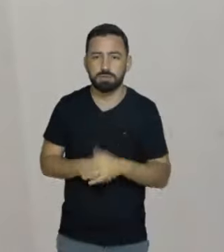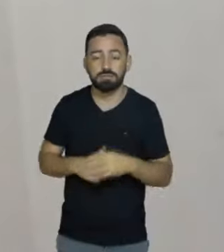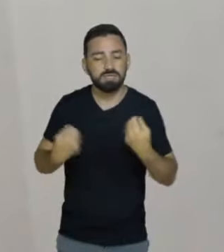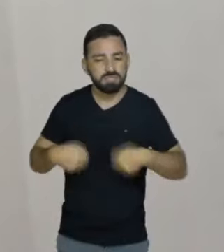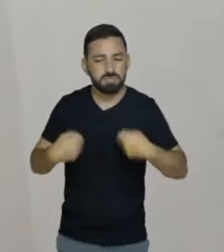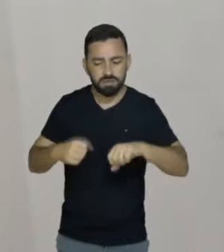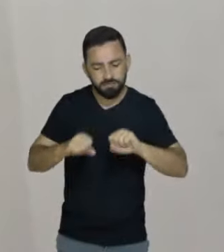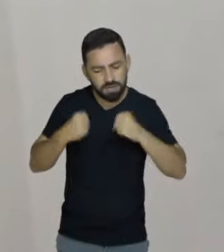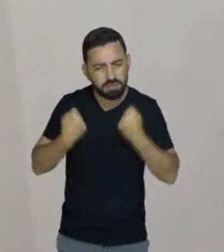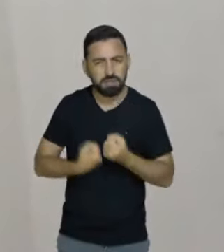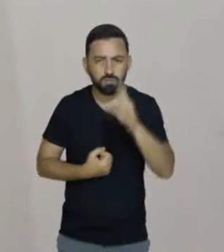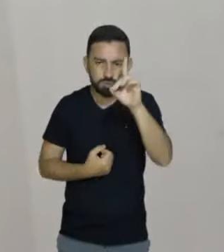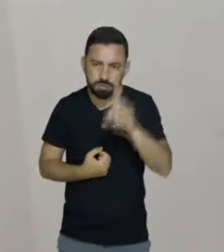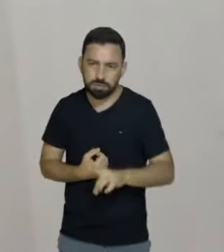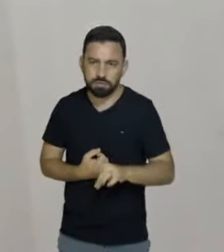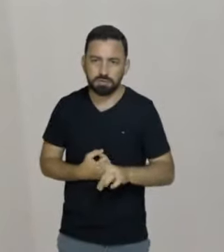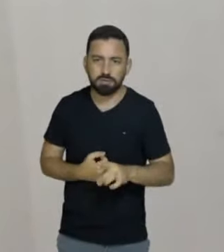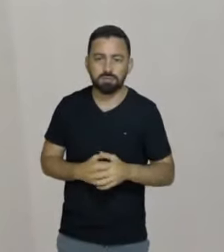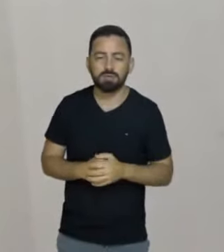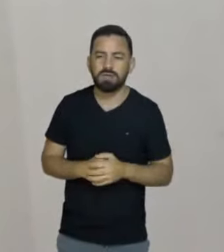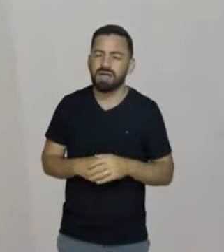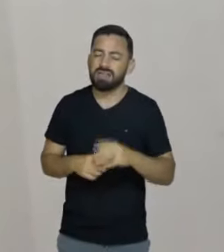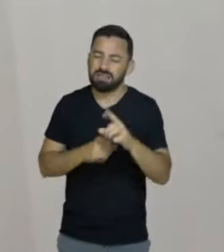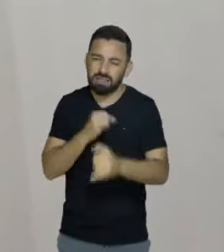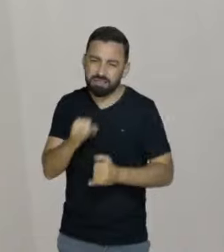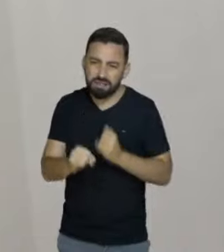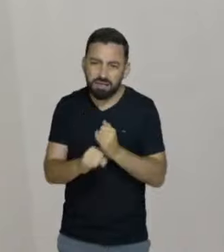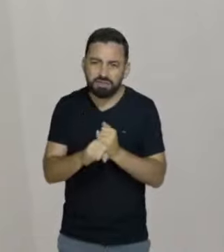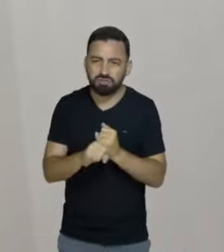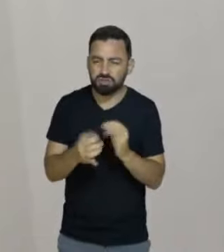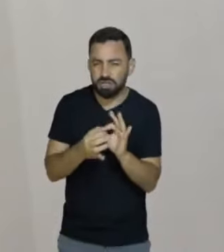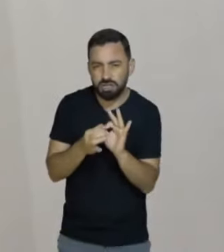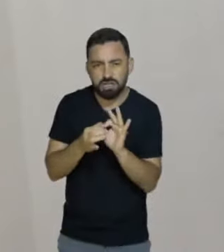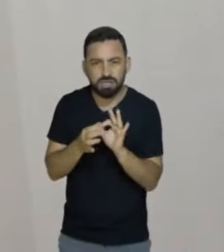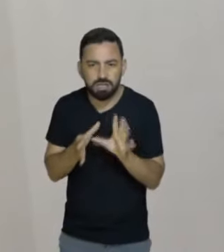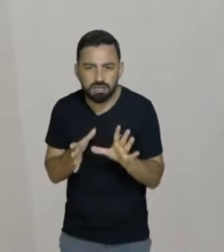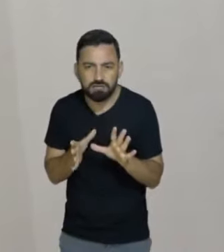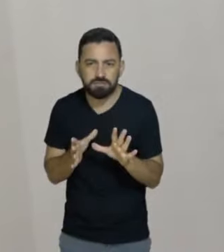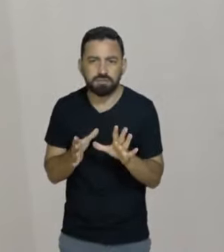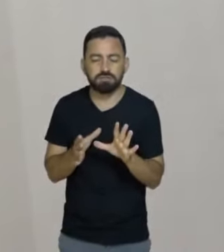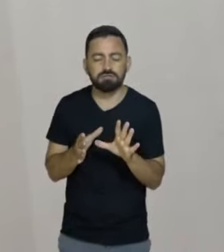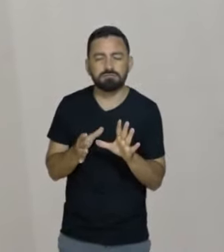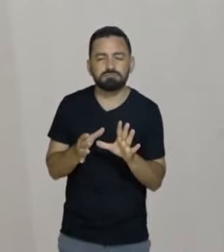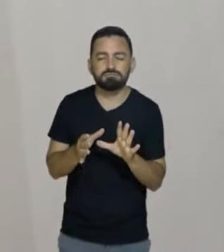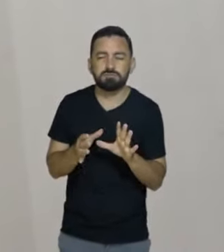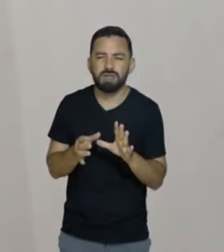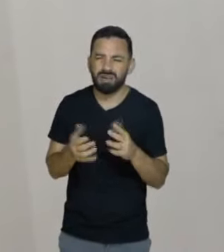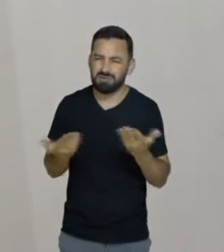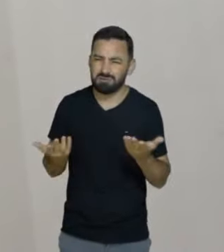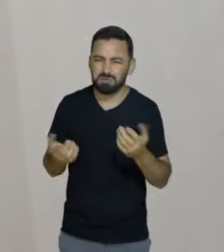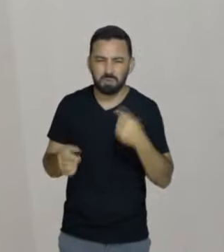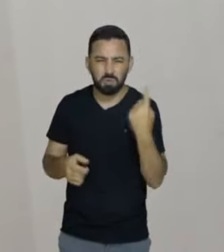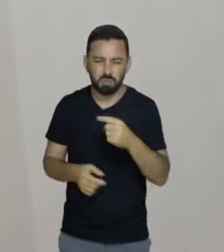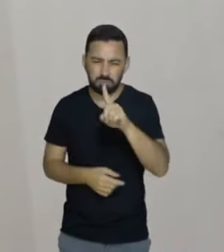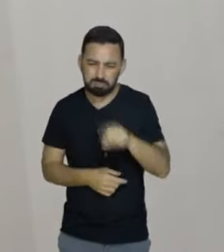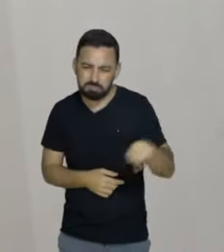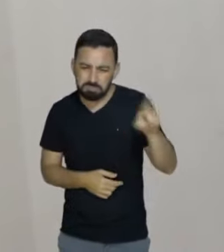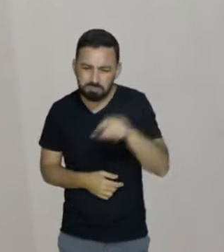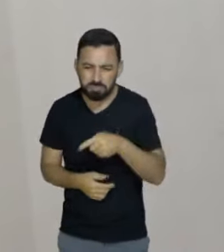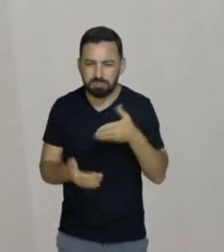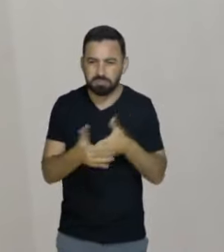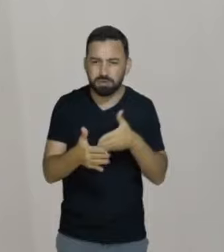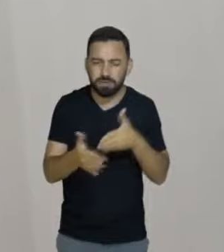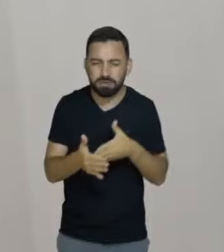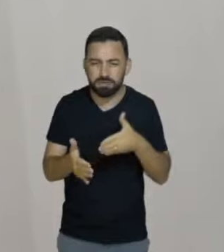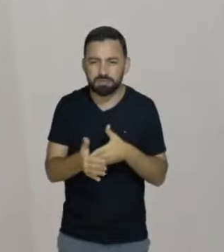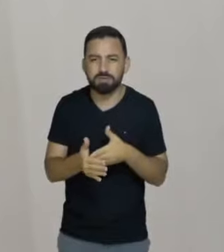nossas forças, de construirmos uma internet livre e democrática, de garantir que o pesadelo da censura nunca se